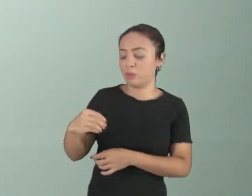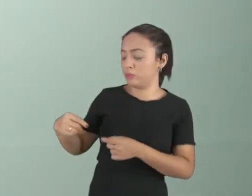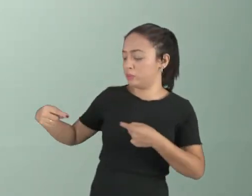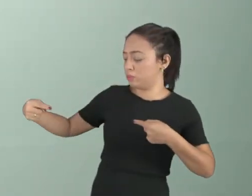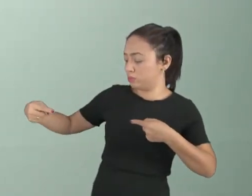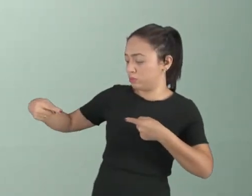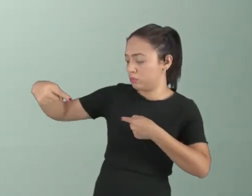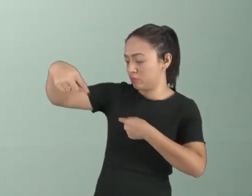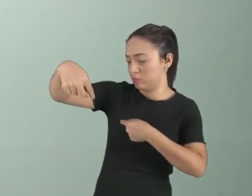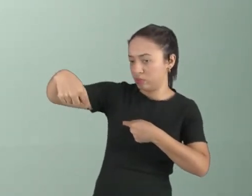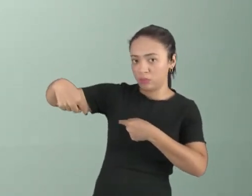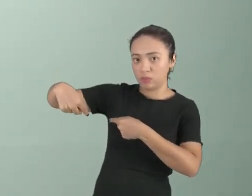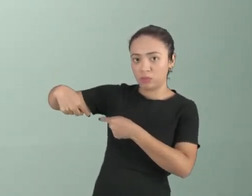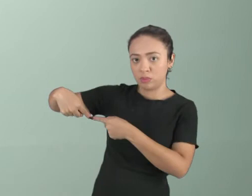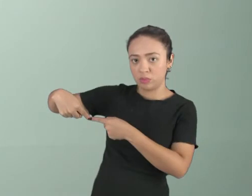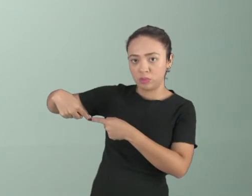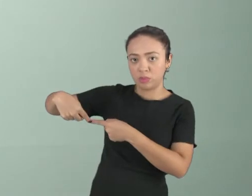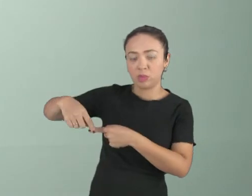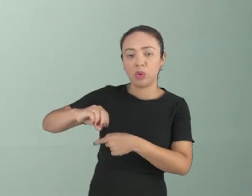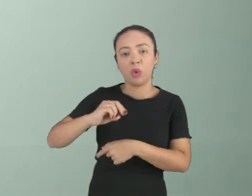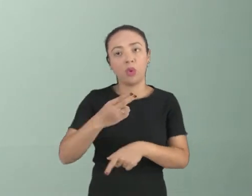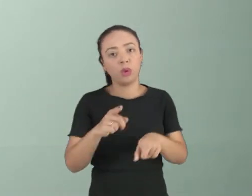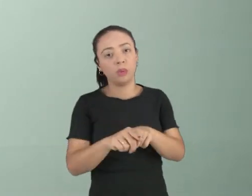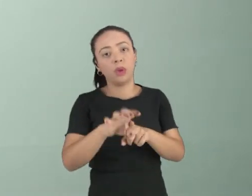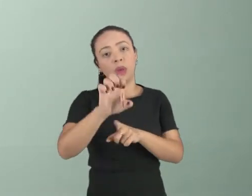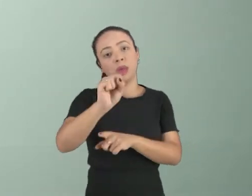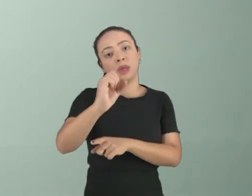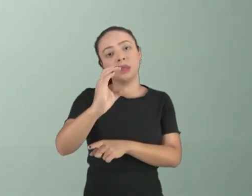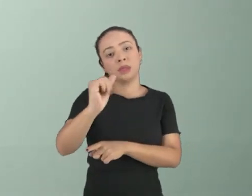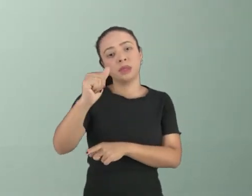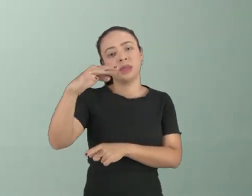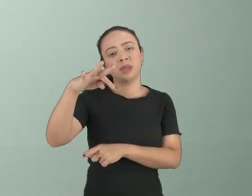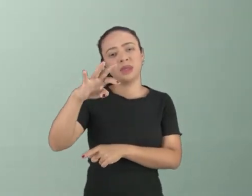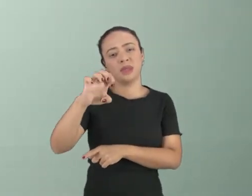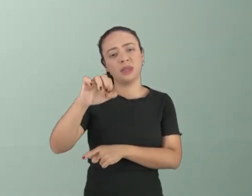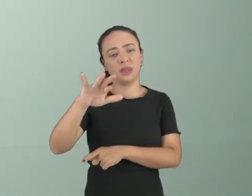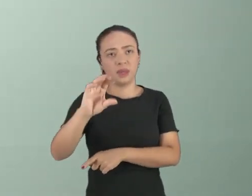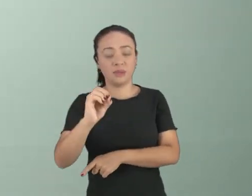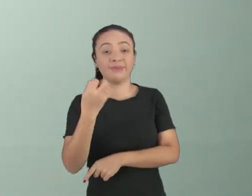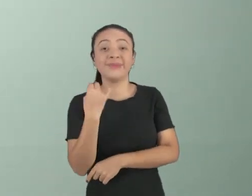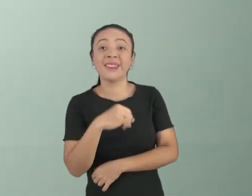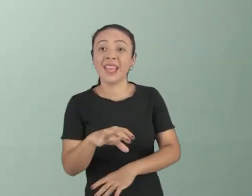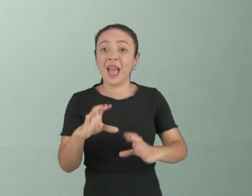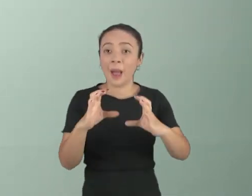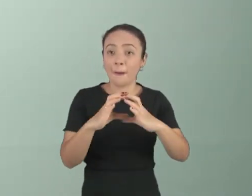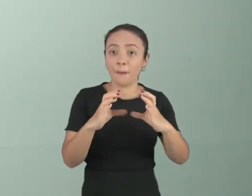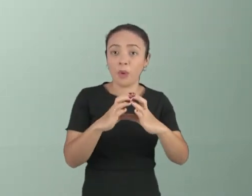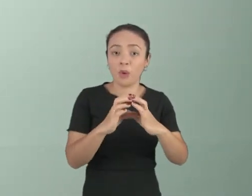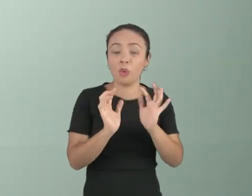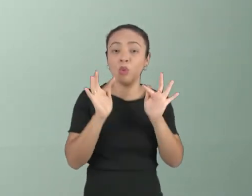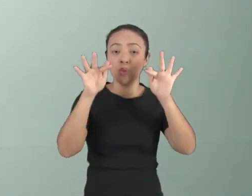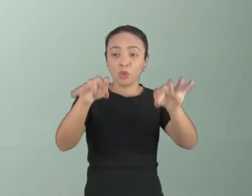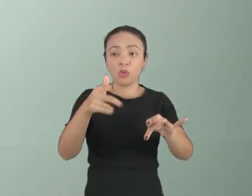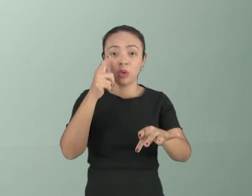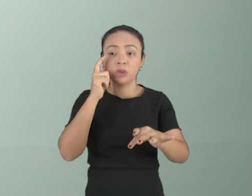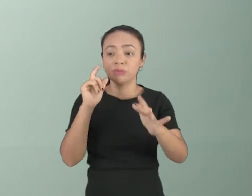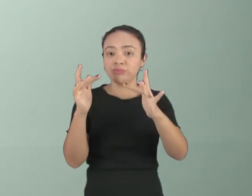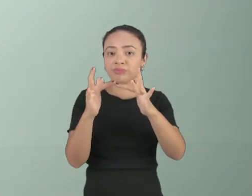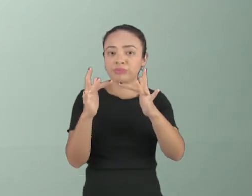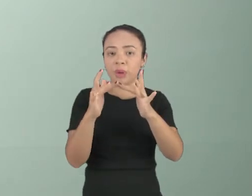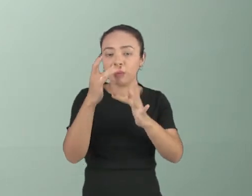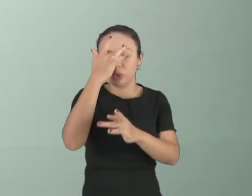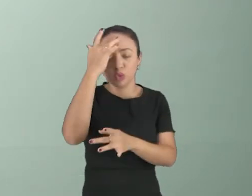também é considerado como escanteio. Mas se a bola saiu pela linha de fundo e o último que jogou ela foi um jogador